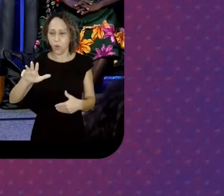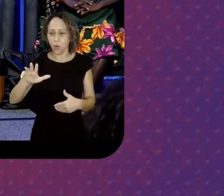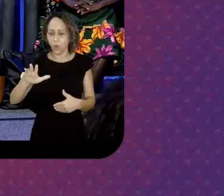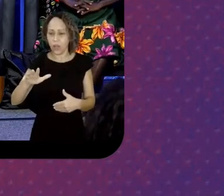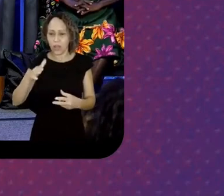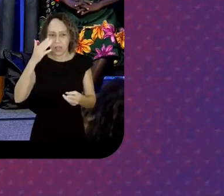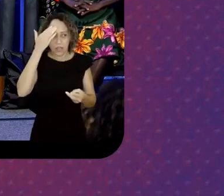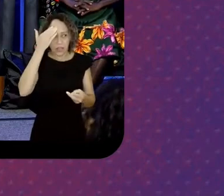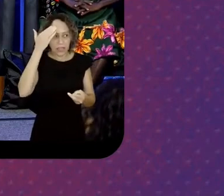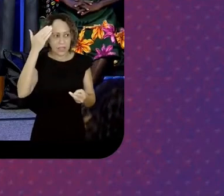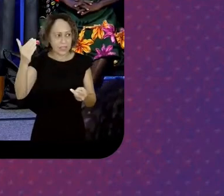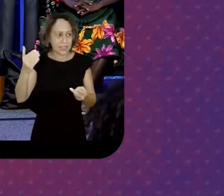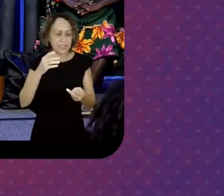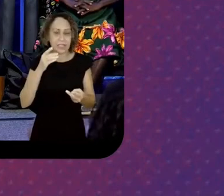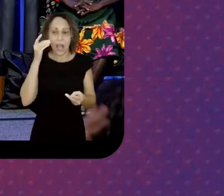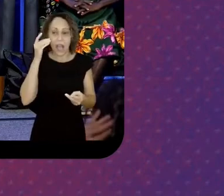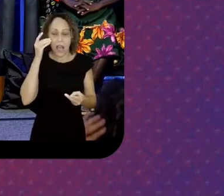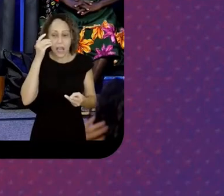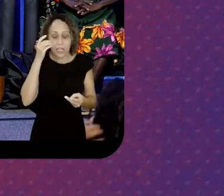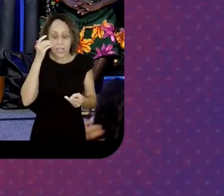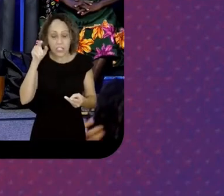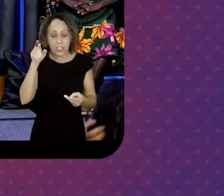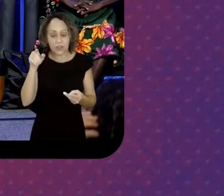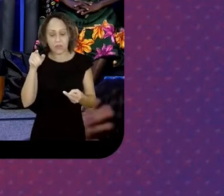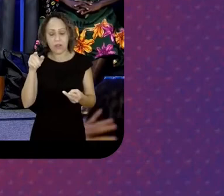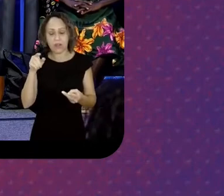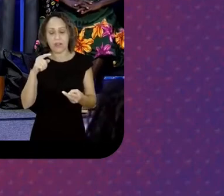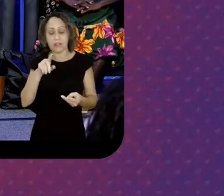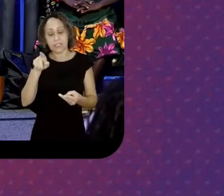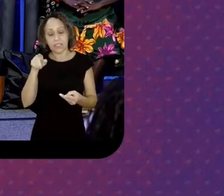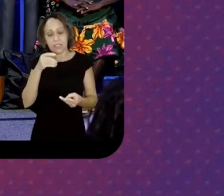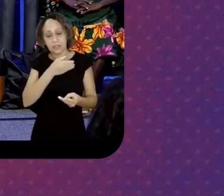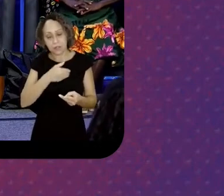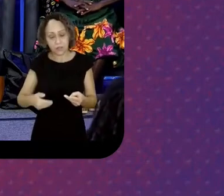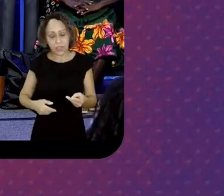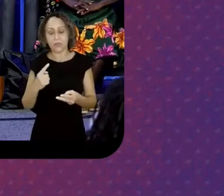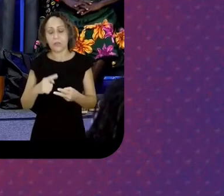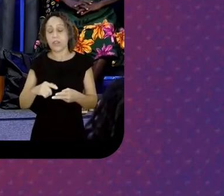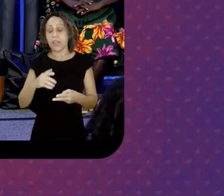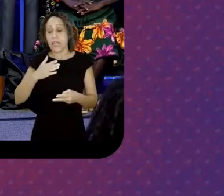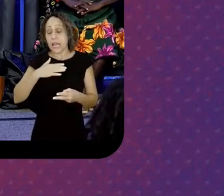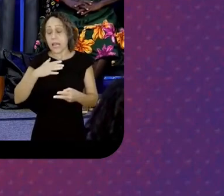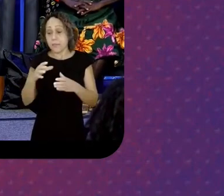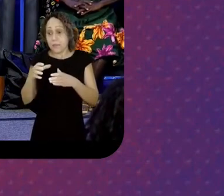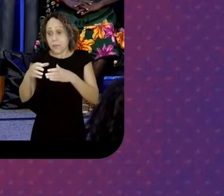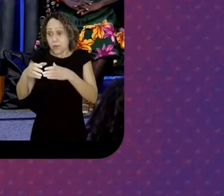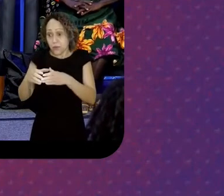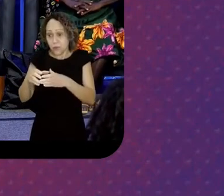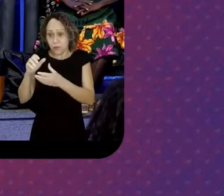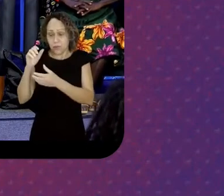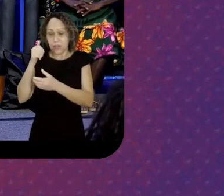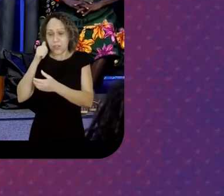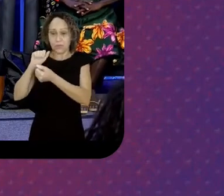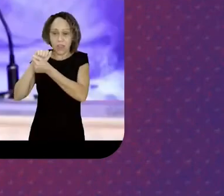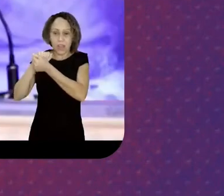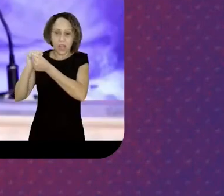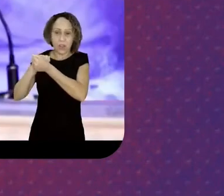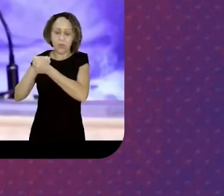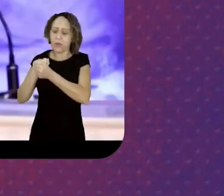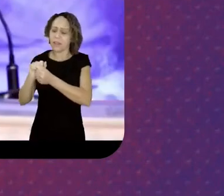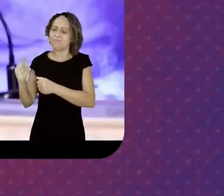foi valorizada, ela conquistou direitos, mesmo tendo 80 anos de luta. Quem reconheceu os nossos direitos, quem nos